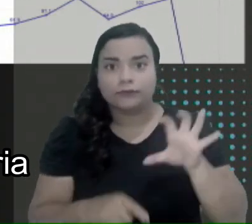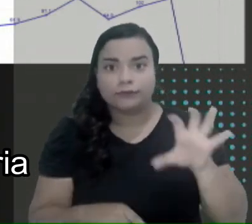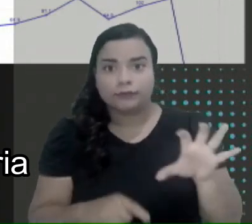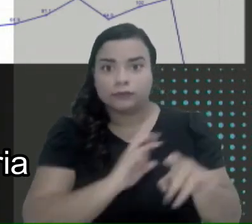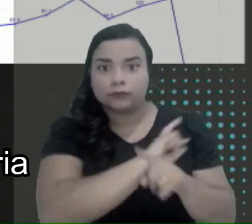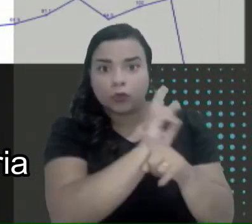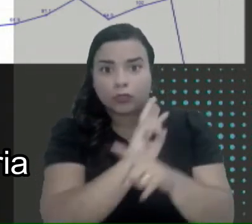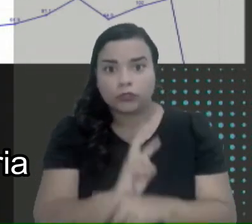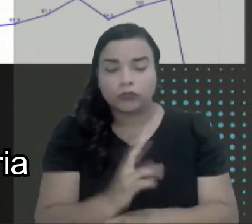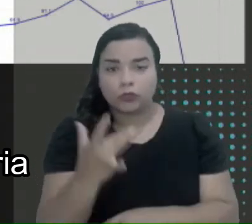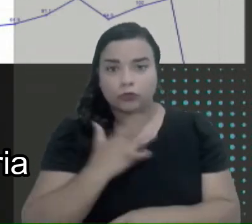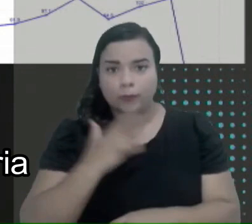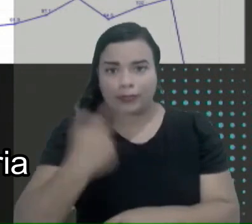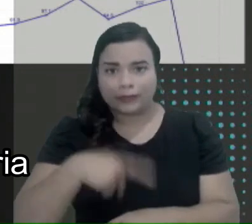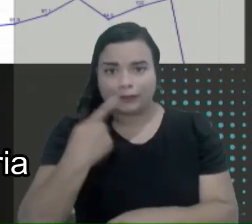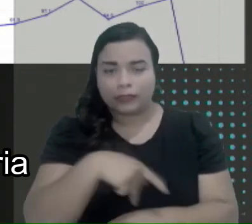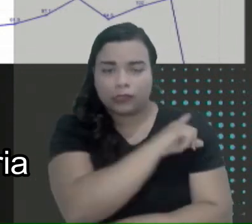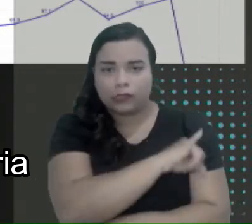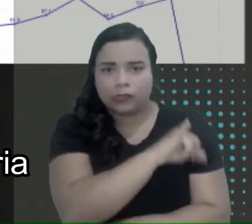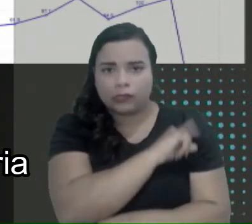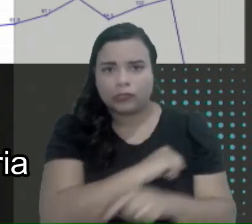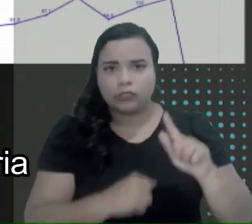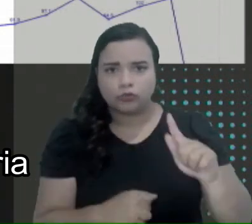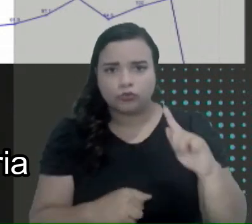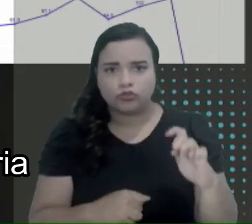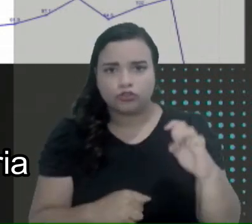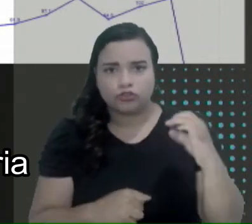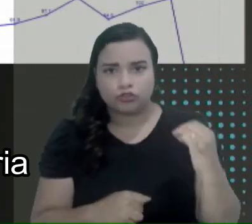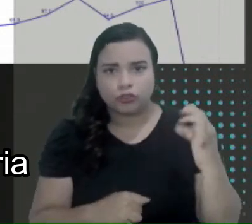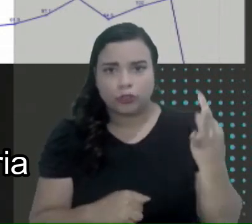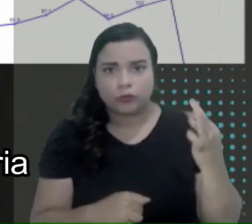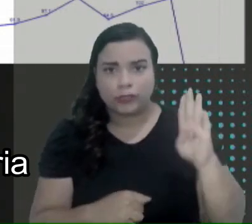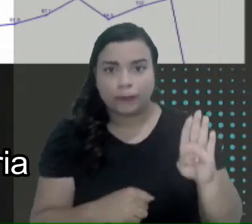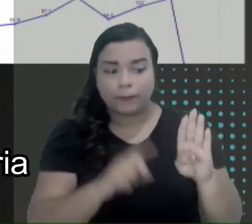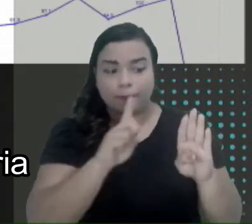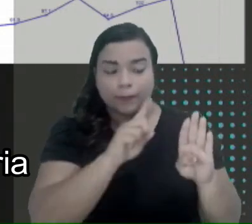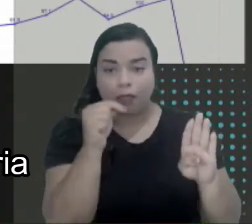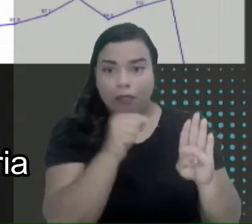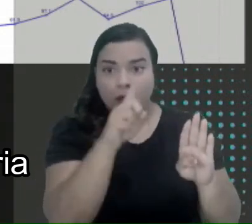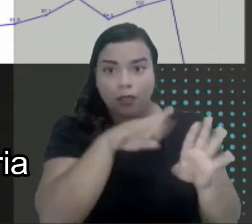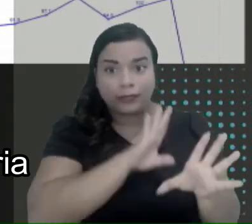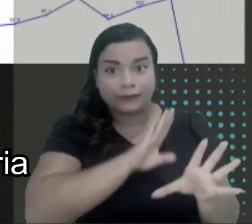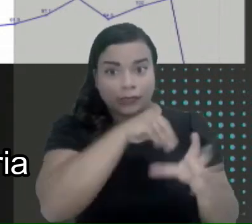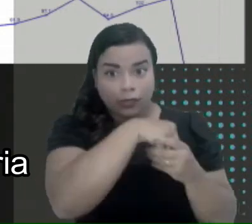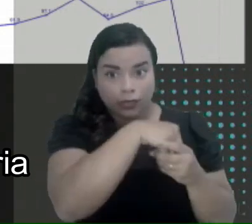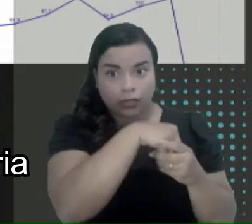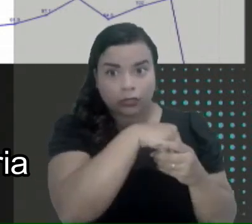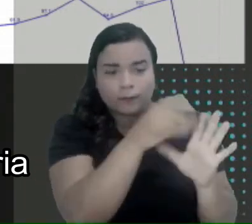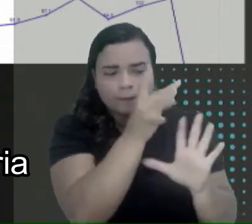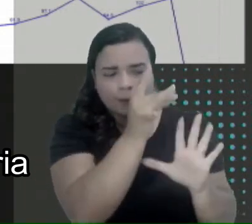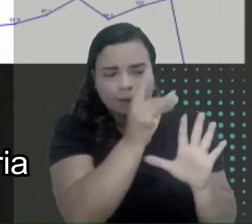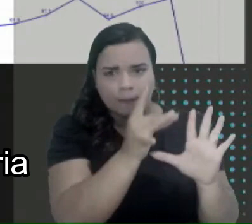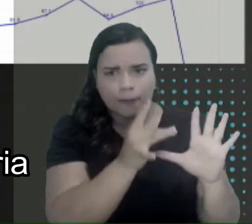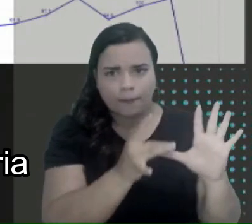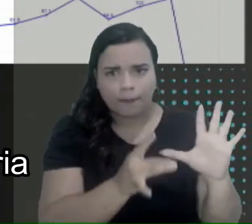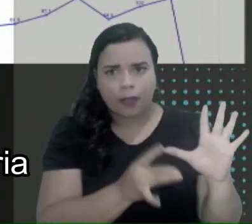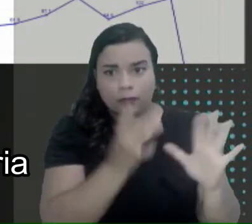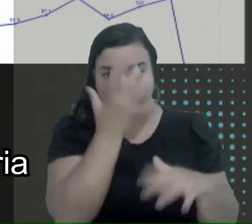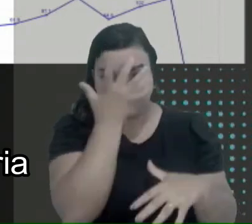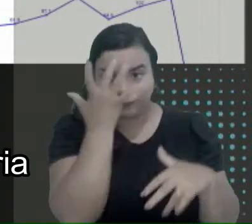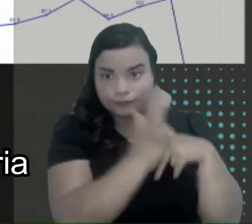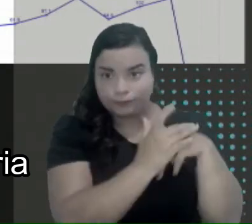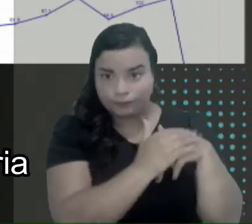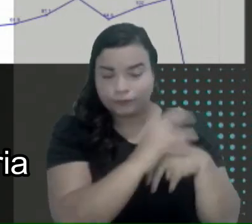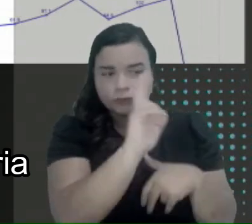tuberculose do Rio de Janeiro. Esse é um ambiente interno, porque ali estão características clínicas de pacientes, nomes,